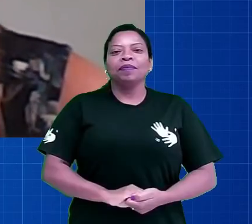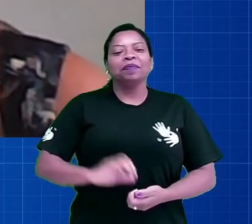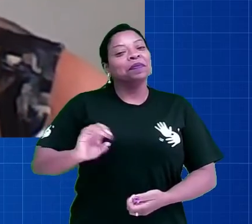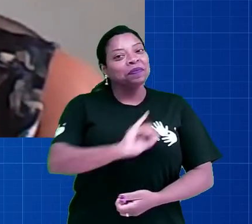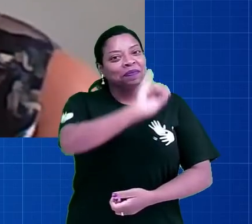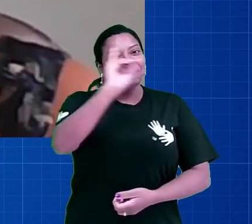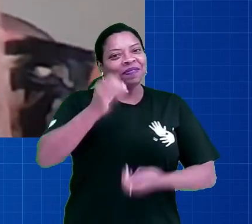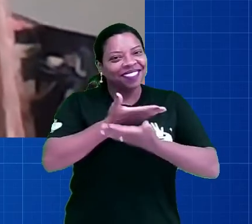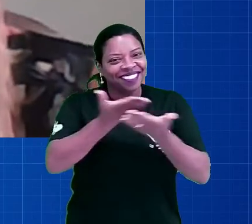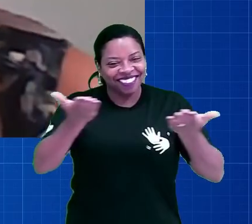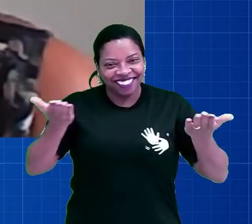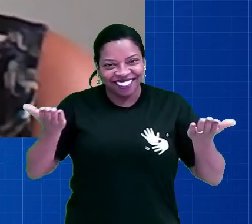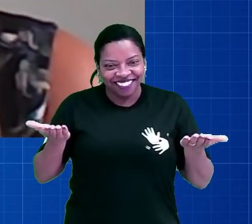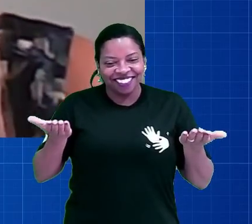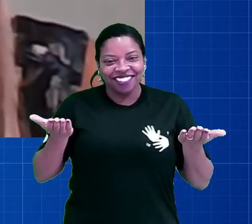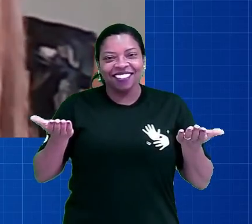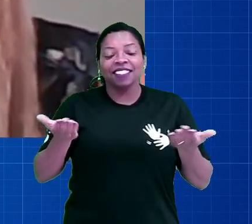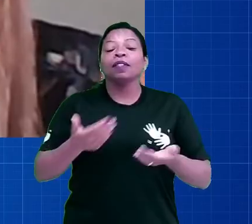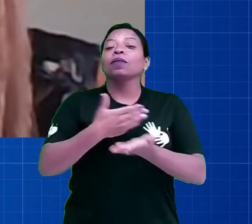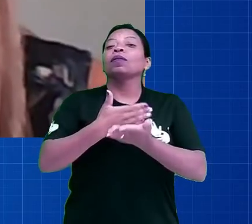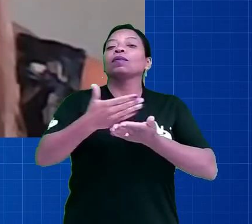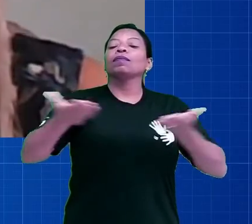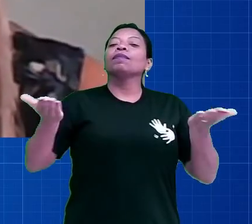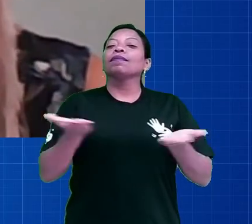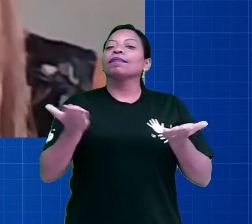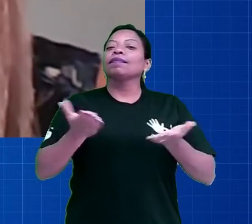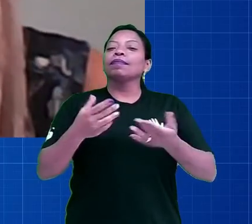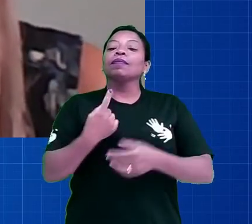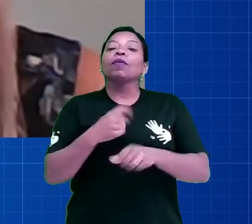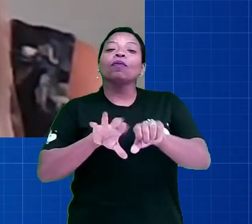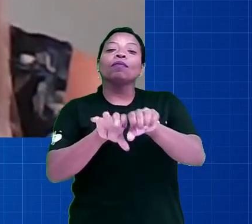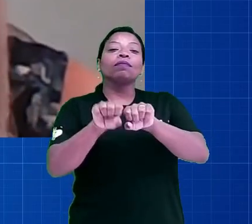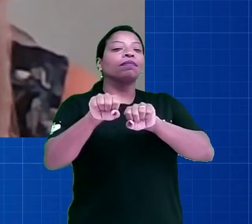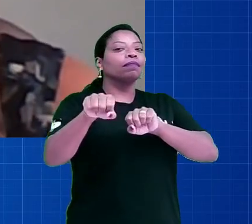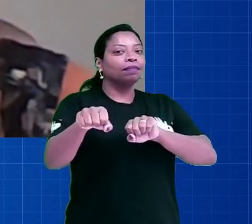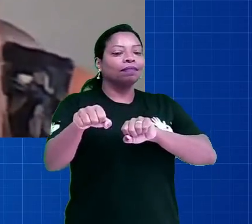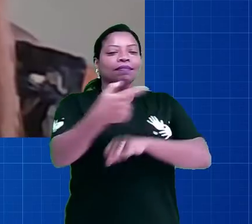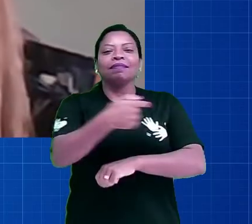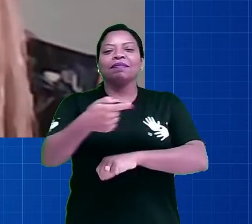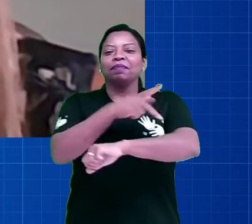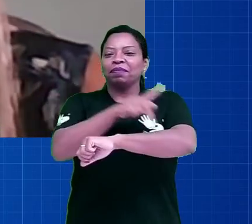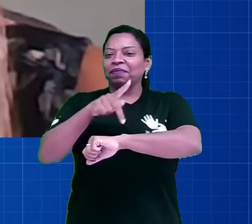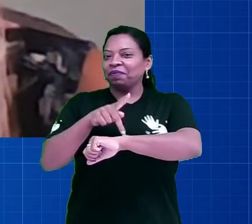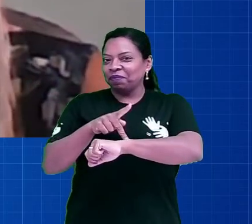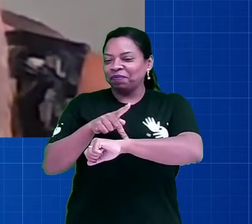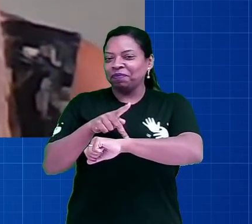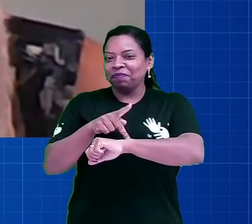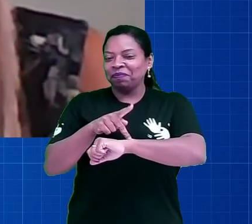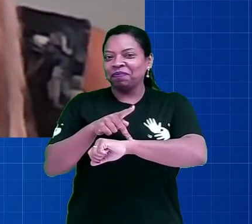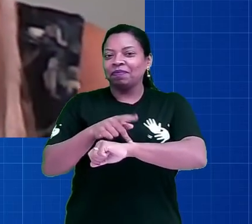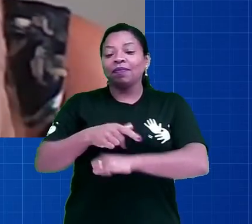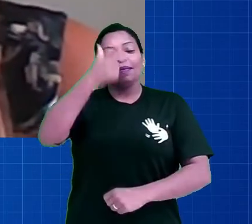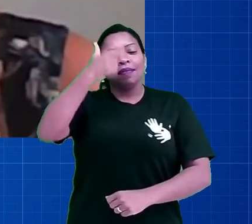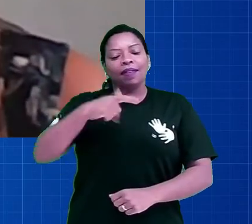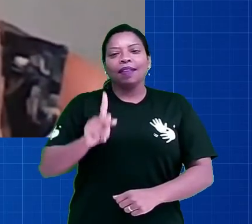Então, olá a todos. A gente vai começar, então, mais uma formação da Semana Pedagógica.